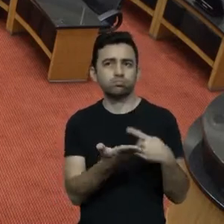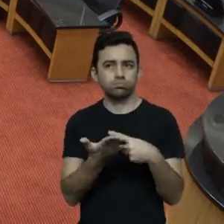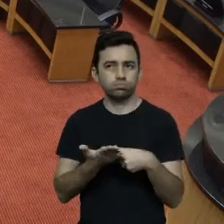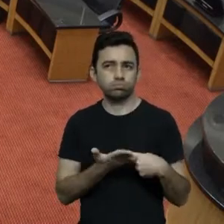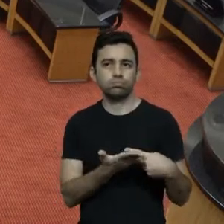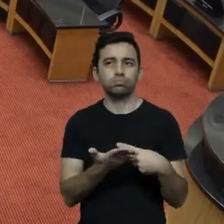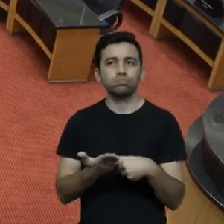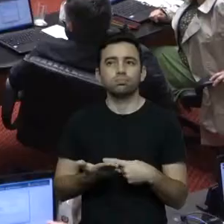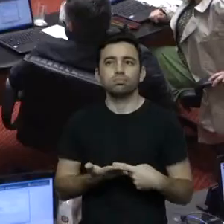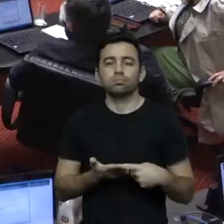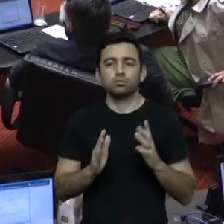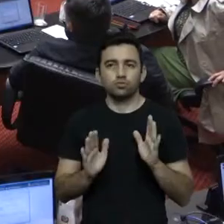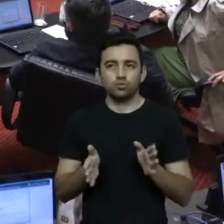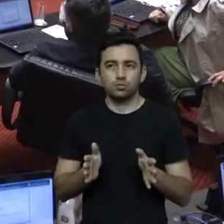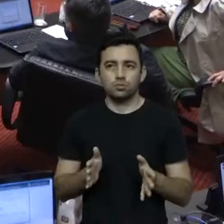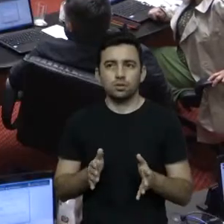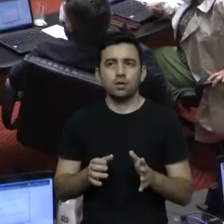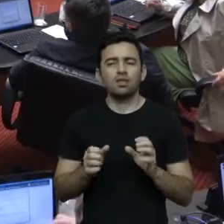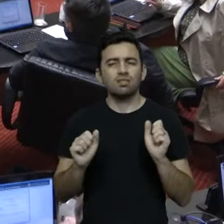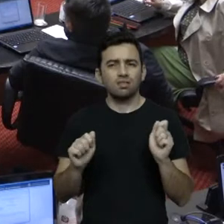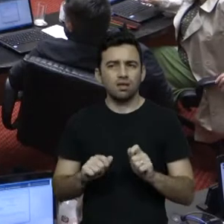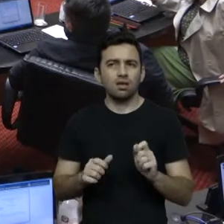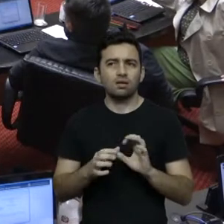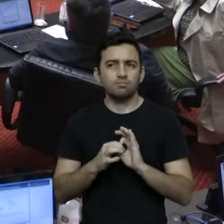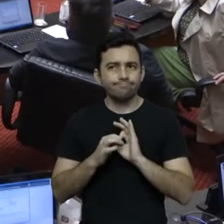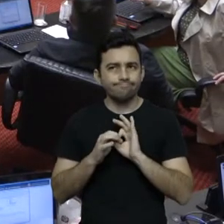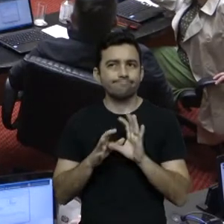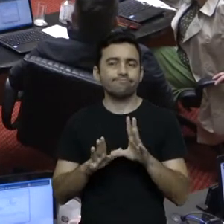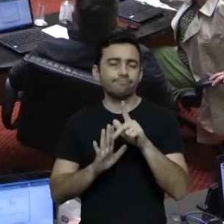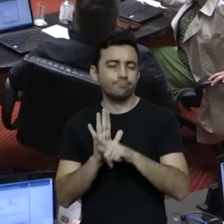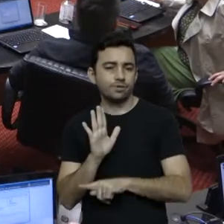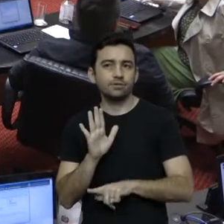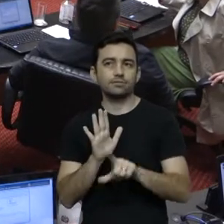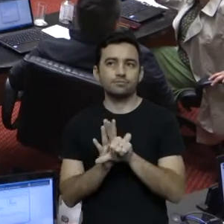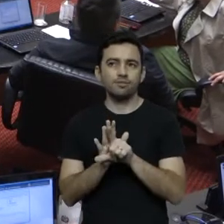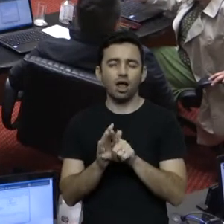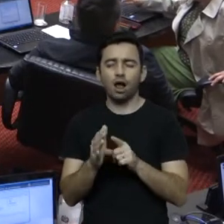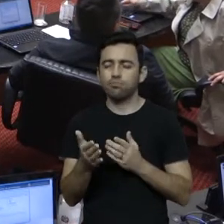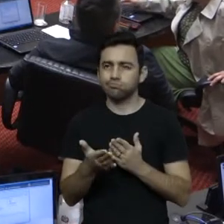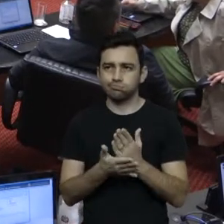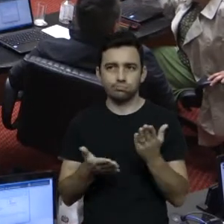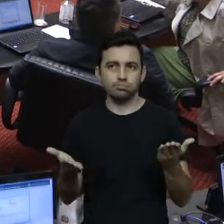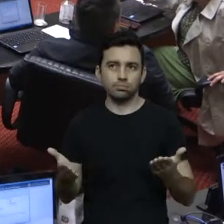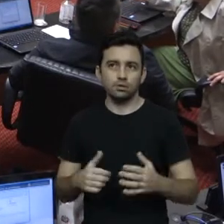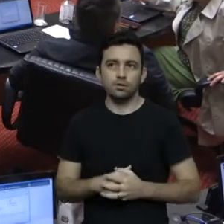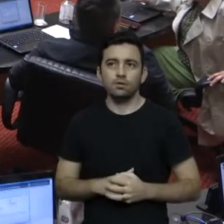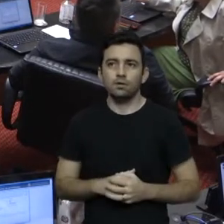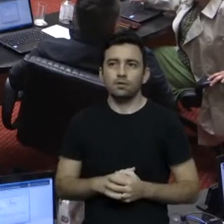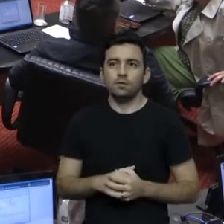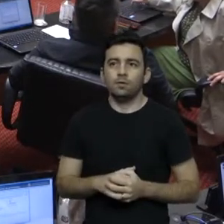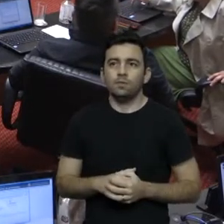feito que permitiu construir esse projeto de lei que nós acabamos de aprovar aqui